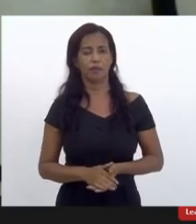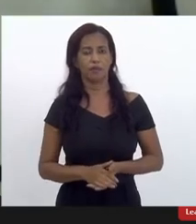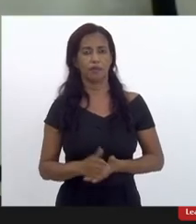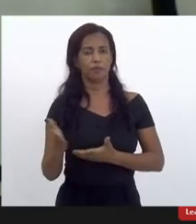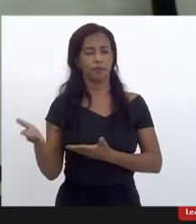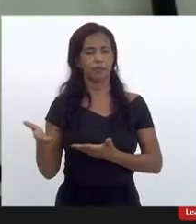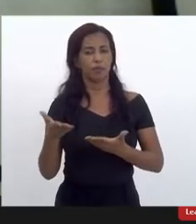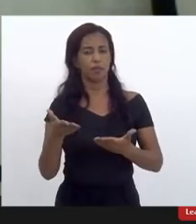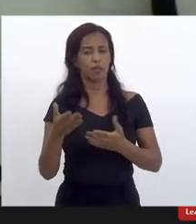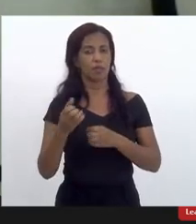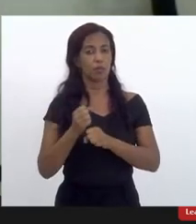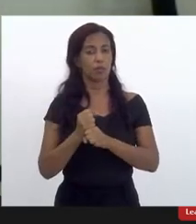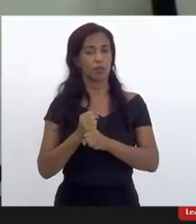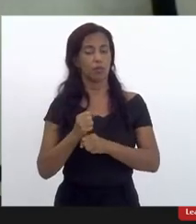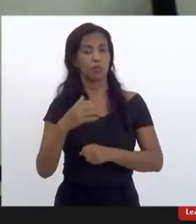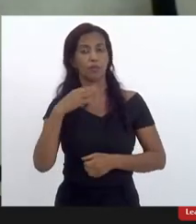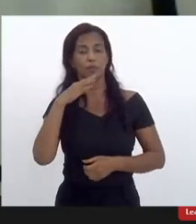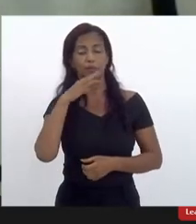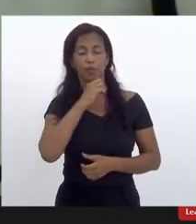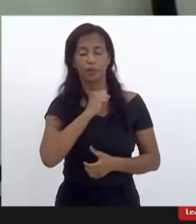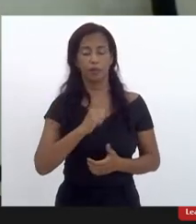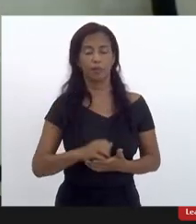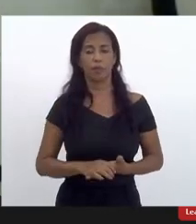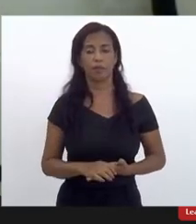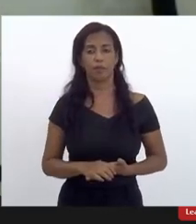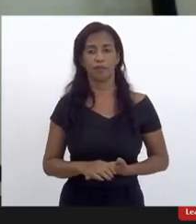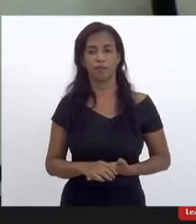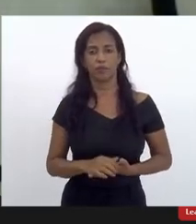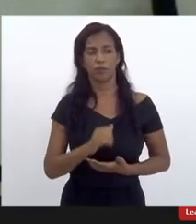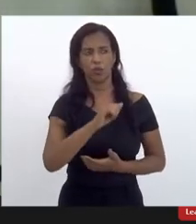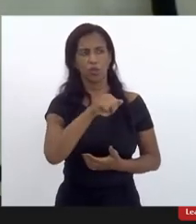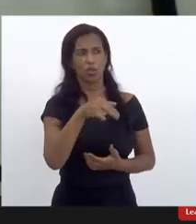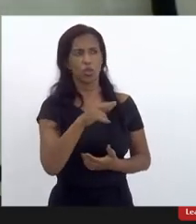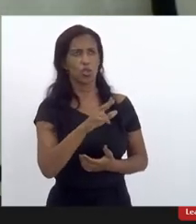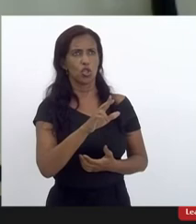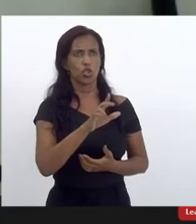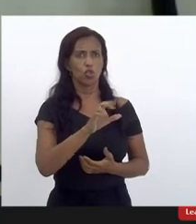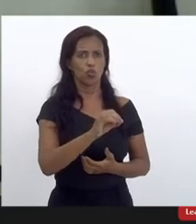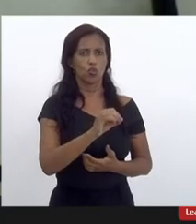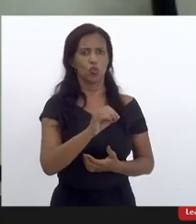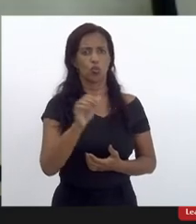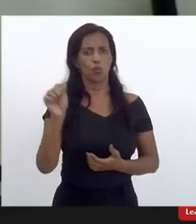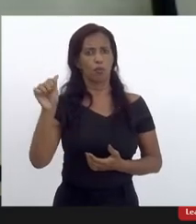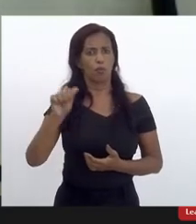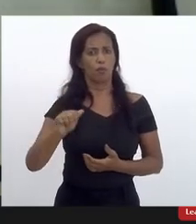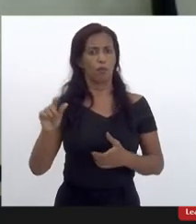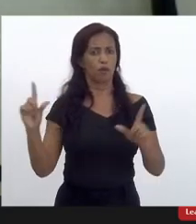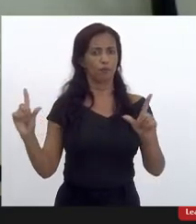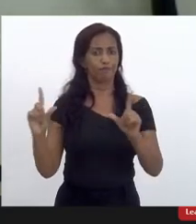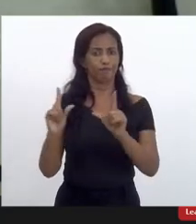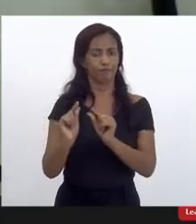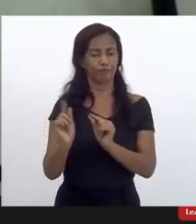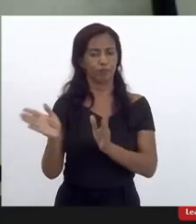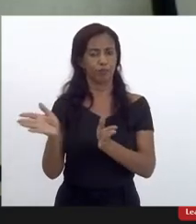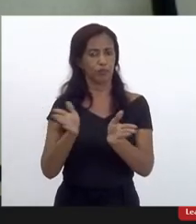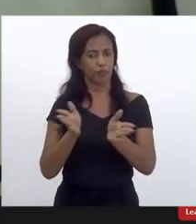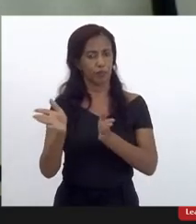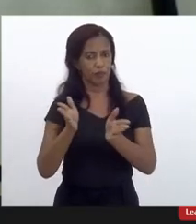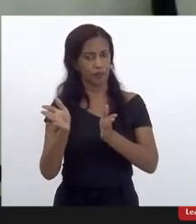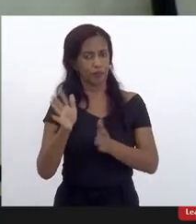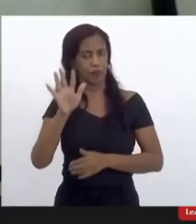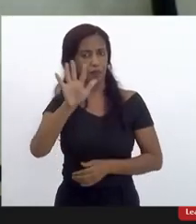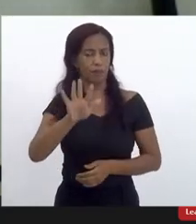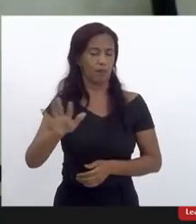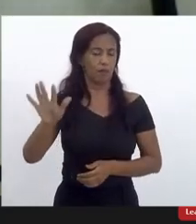Passamos o ano, percebemos de julho para agosto uma redução de acesso